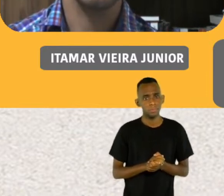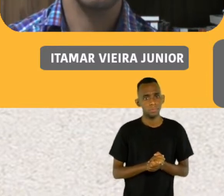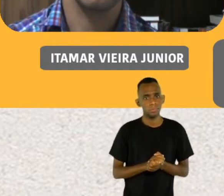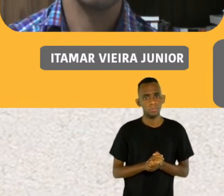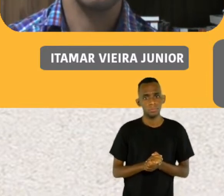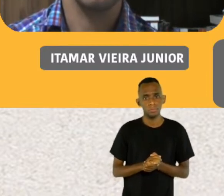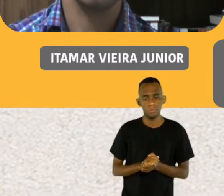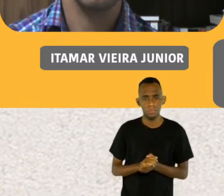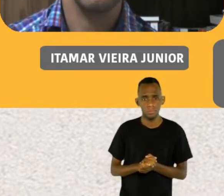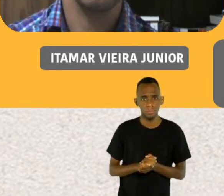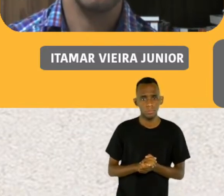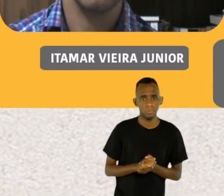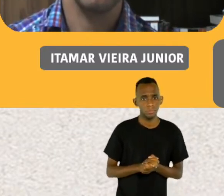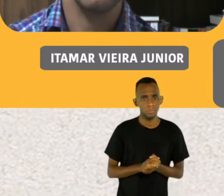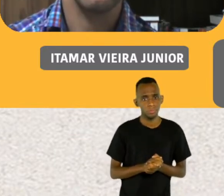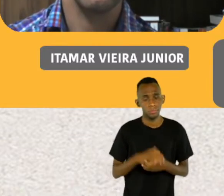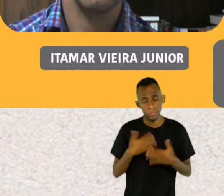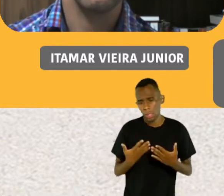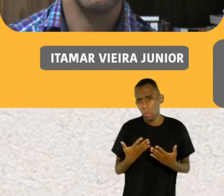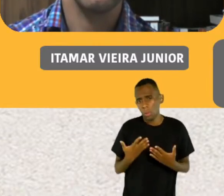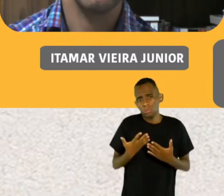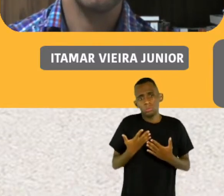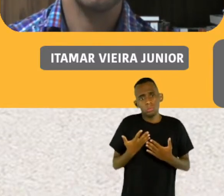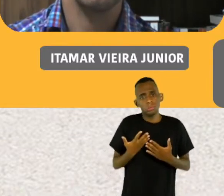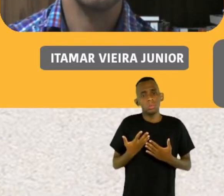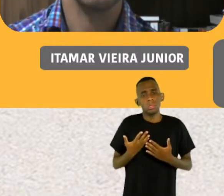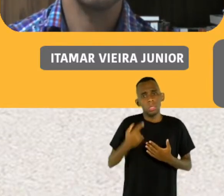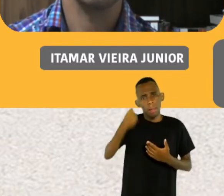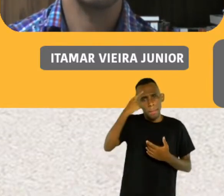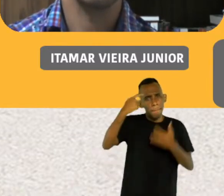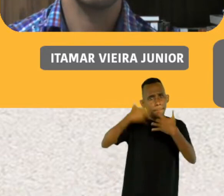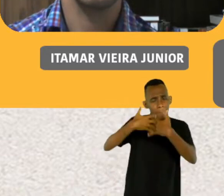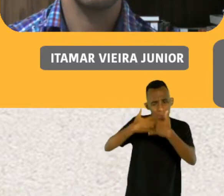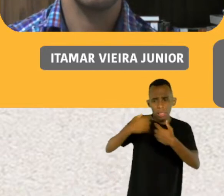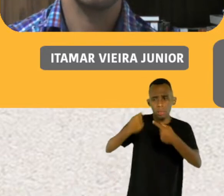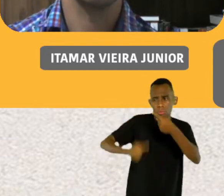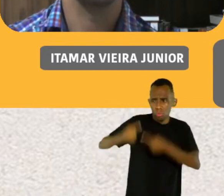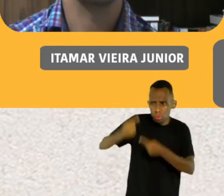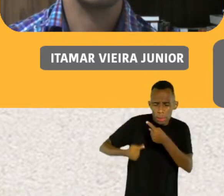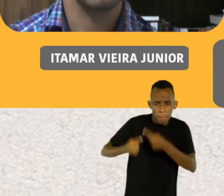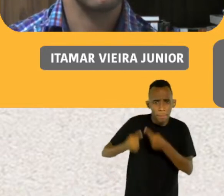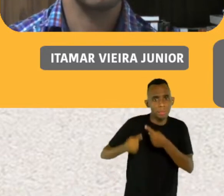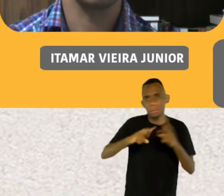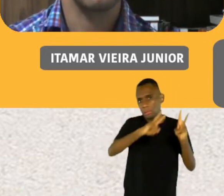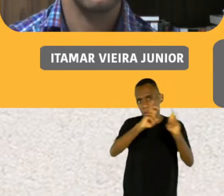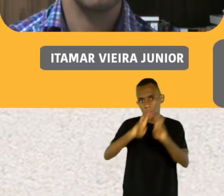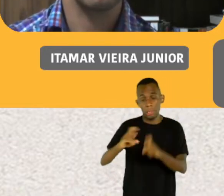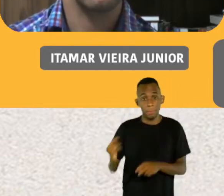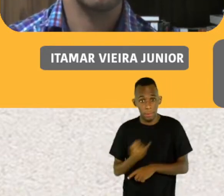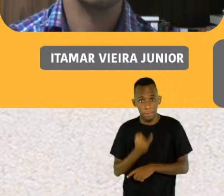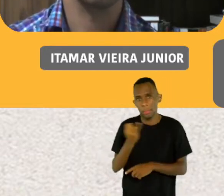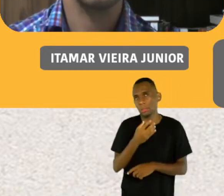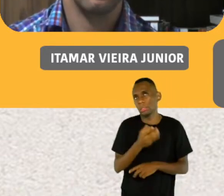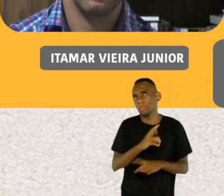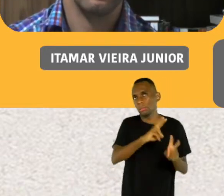não pode pensar num debate sobre questões importantes da mulher,